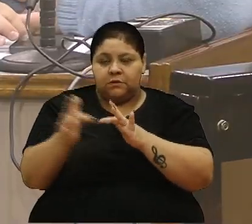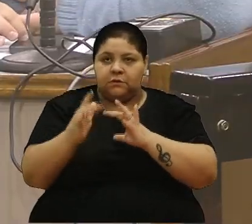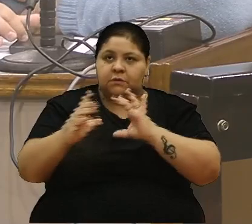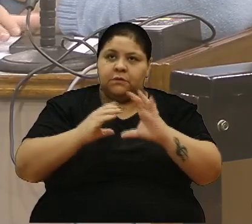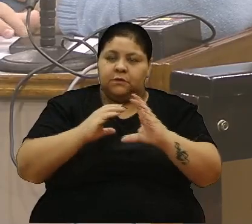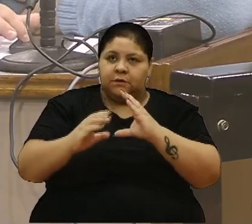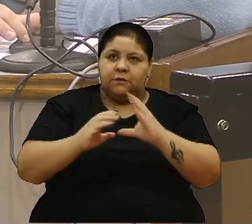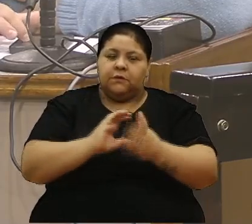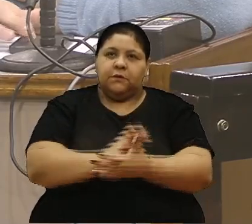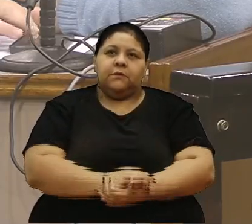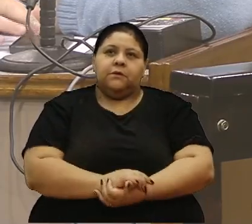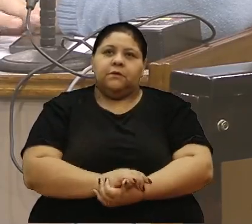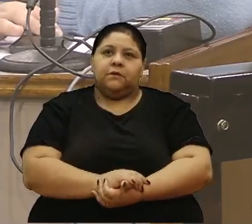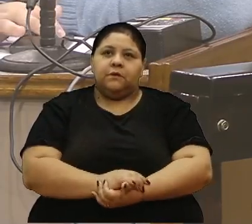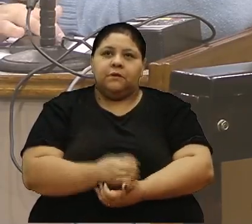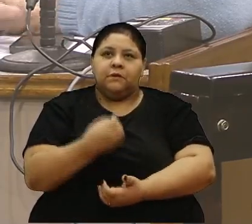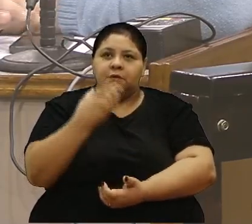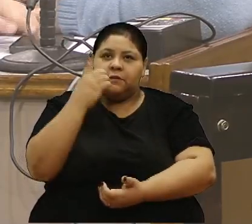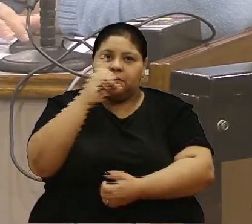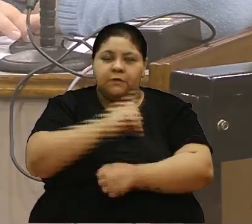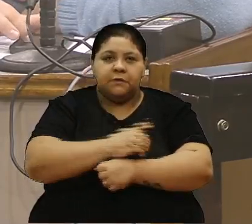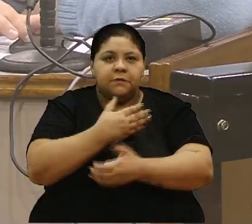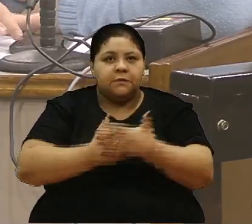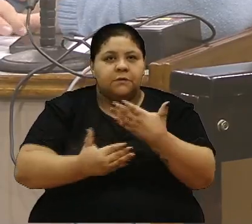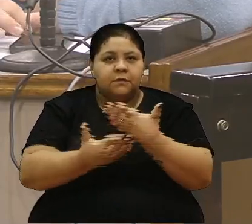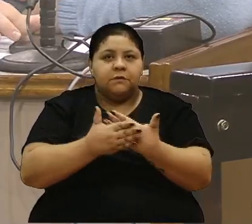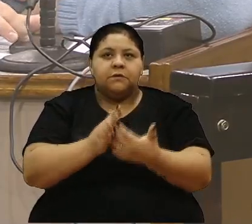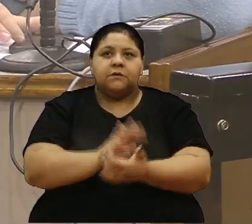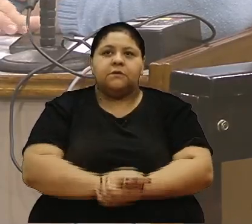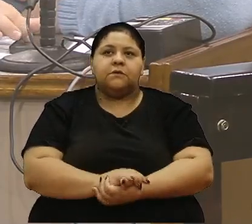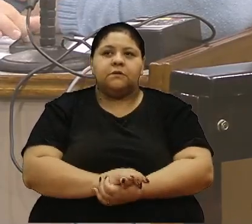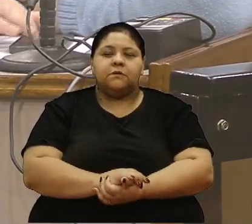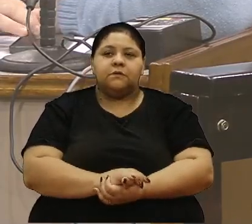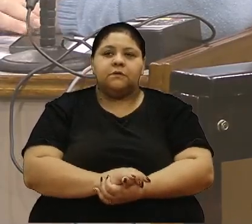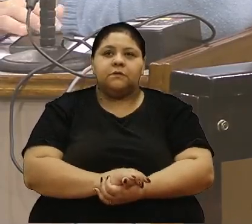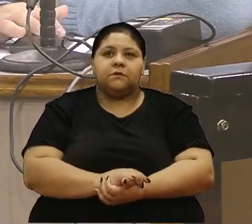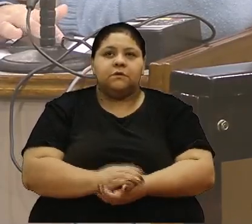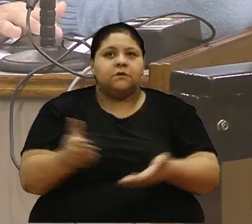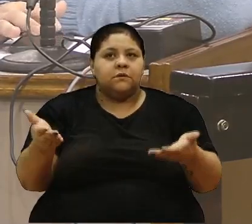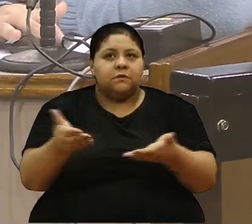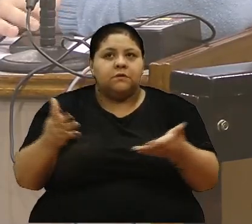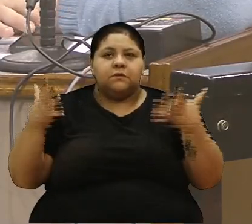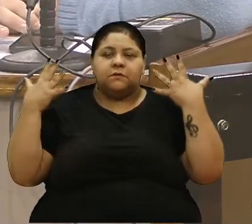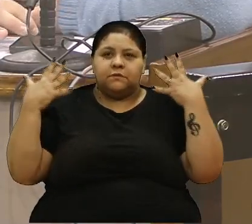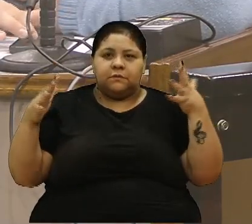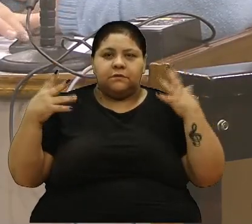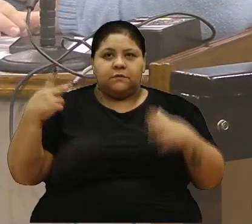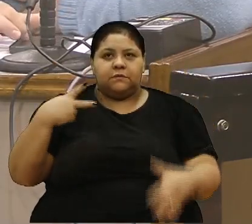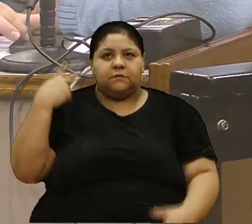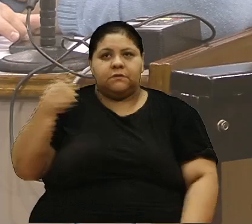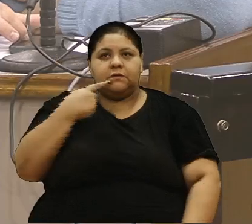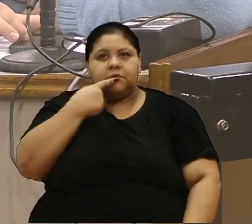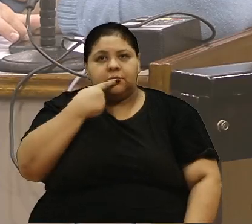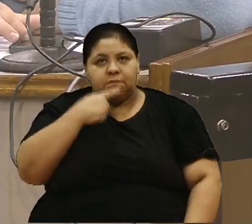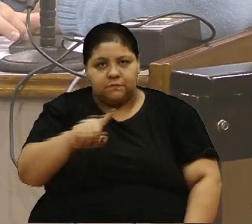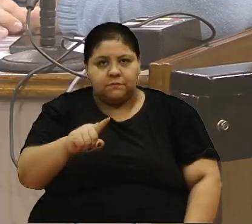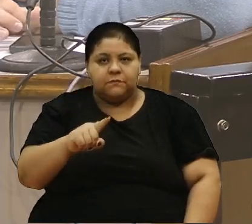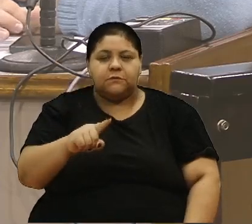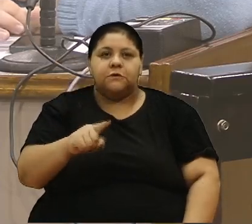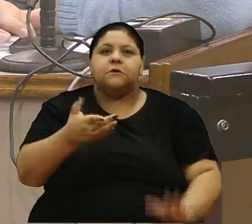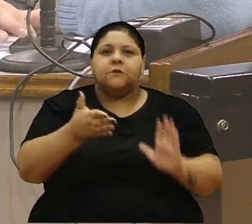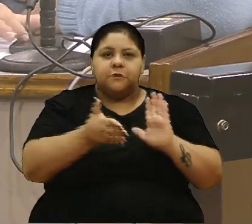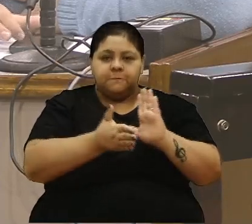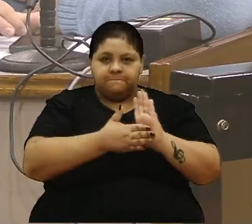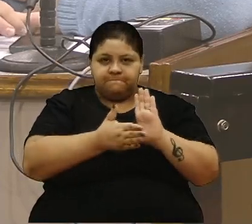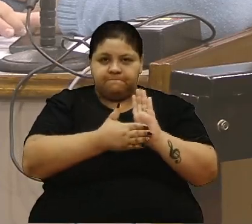comunicação, meu muito bom dia a todos. Quero, em primeiro lugar, dar os parabéns ao vereador Caleb pela